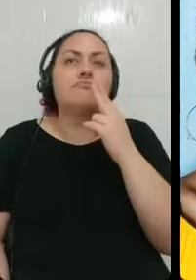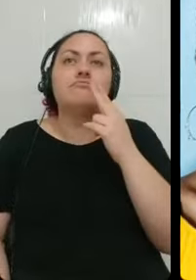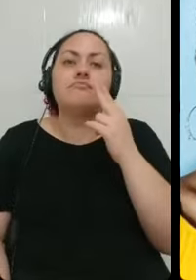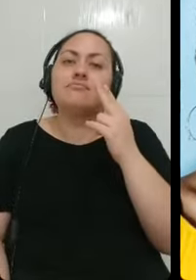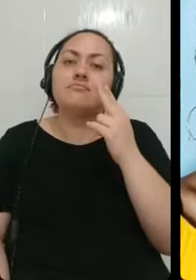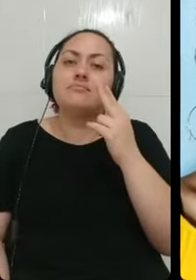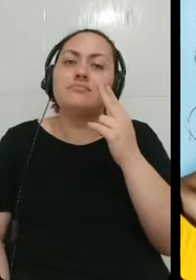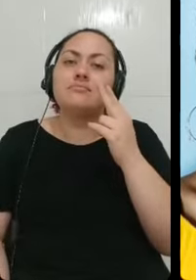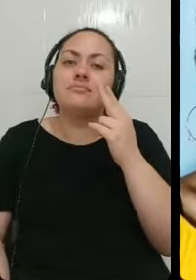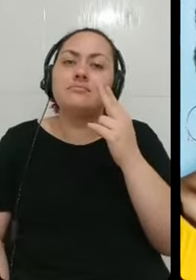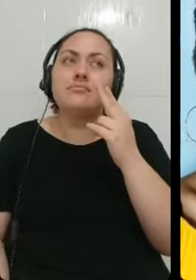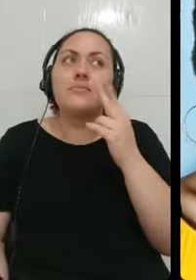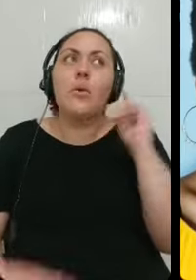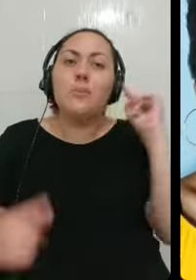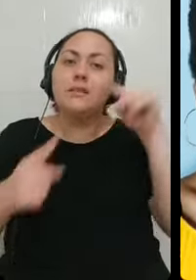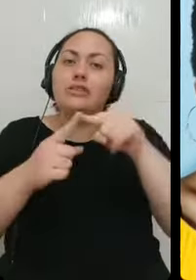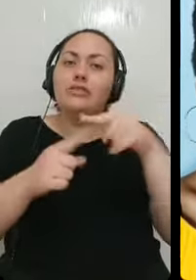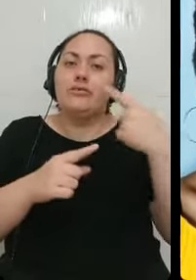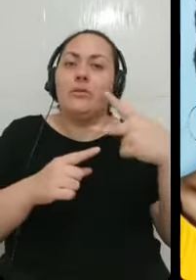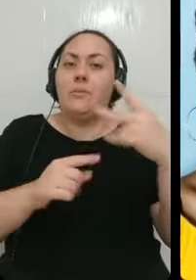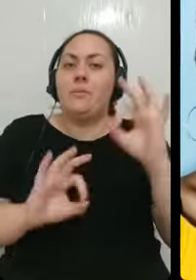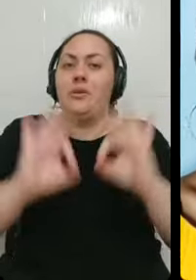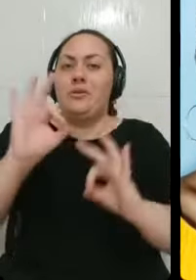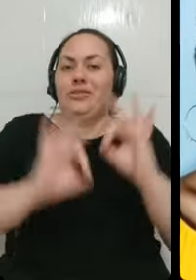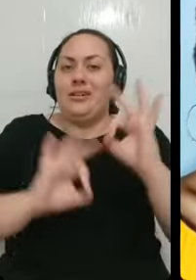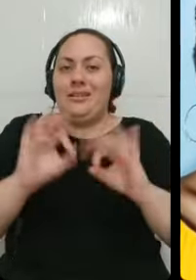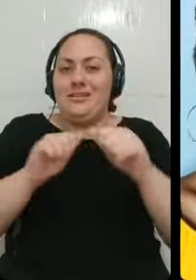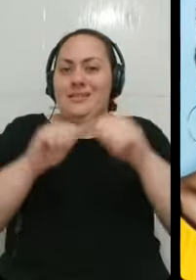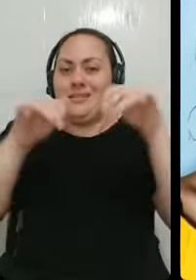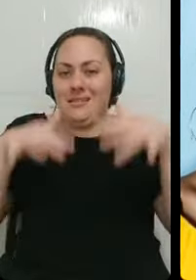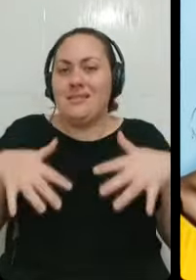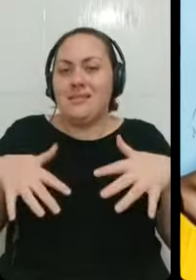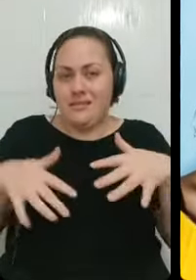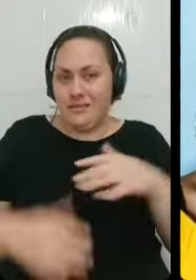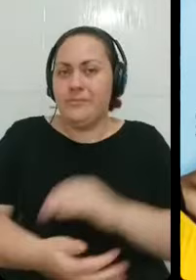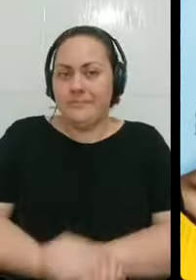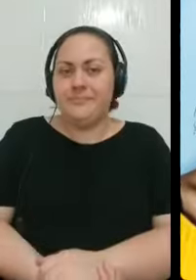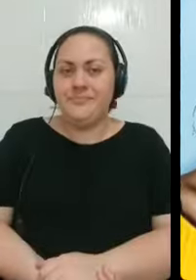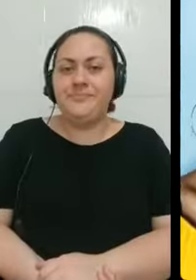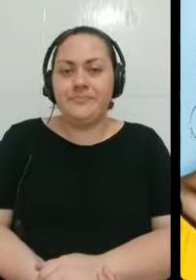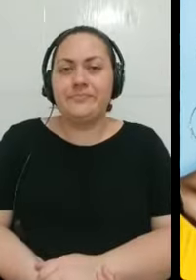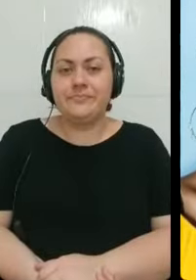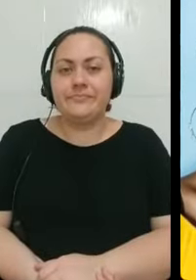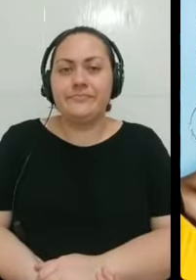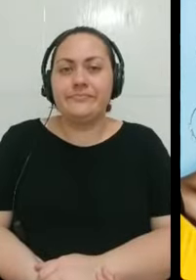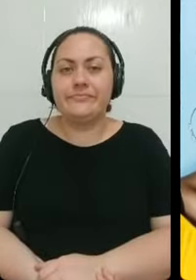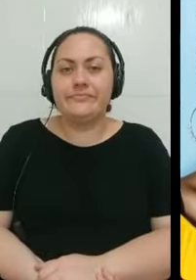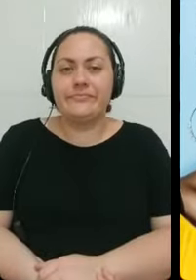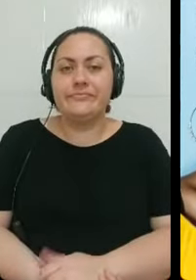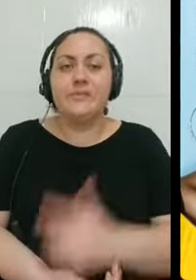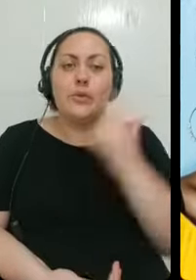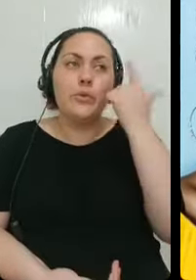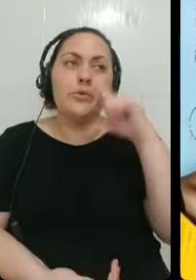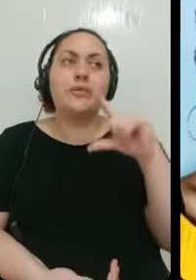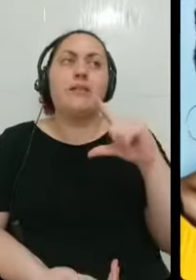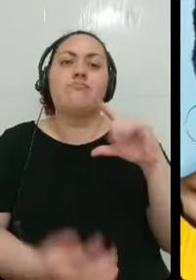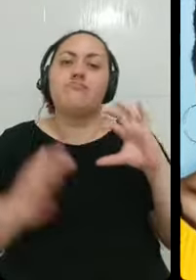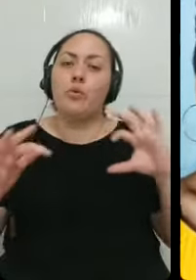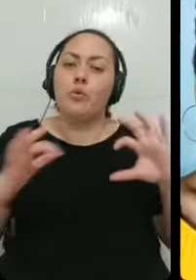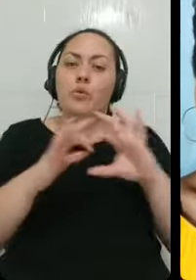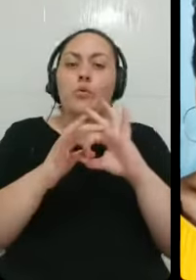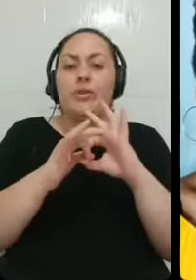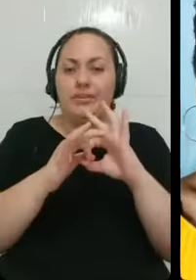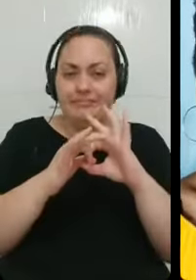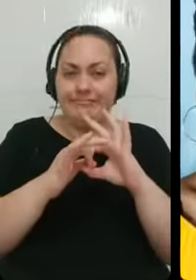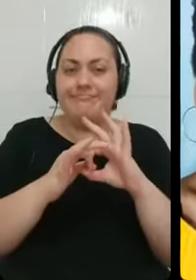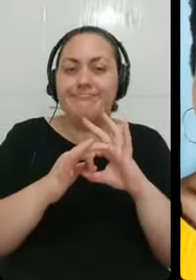Que é um dos objetivos, né? Dos projetos de extensão, poder fazer esse vínculo, poder fa fazer essa sim. costura,